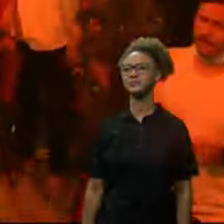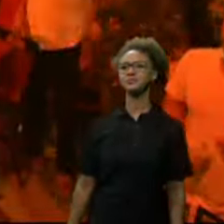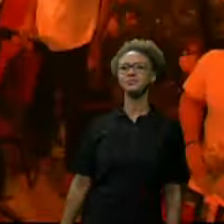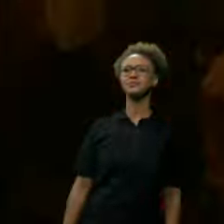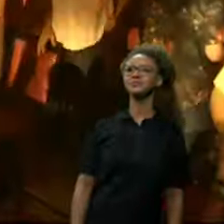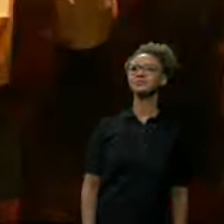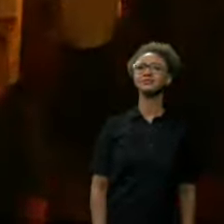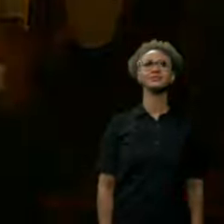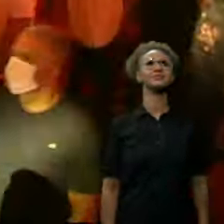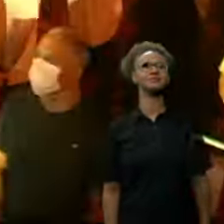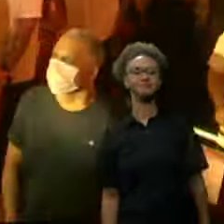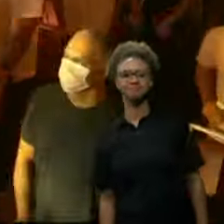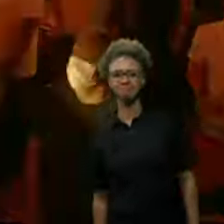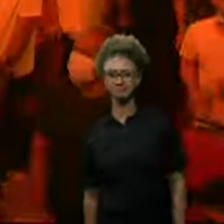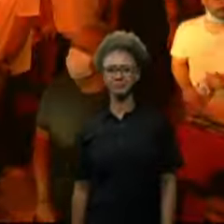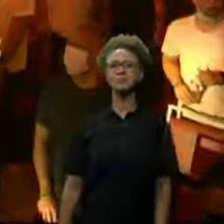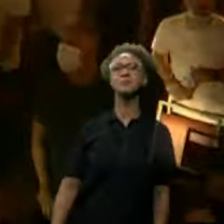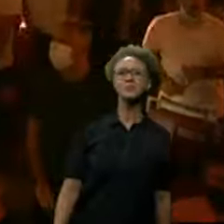E aí